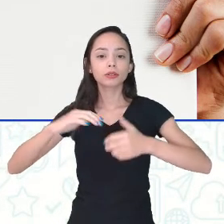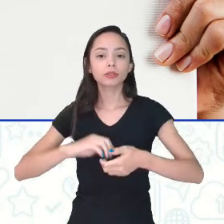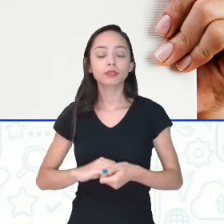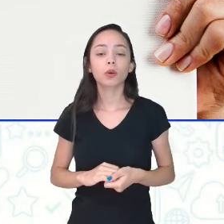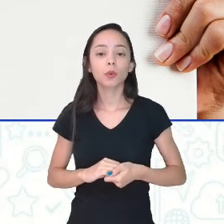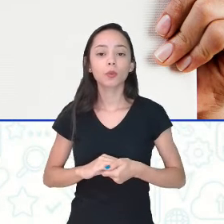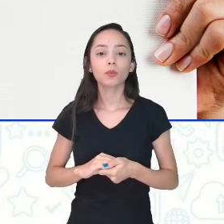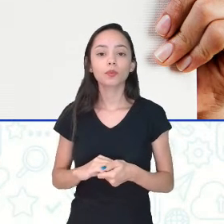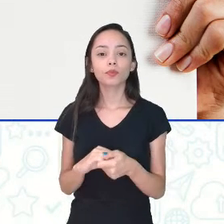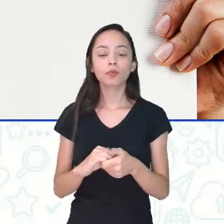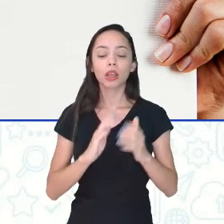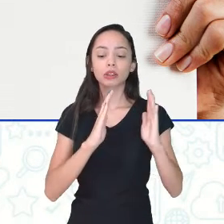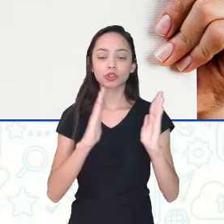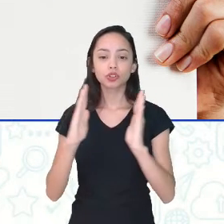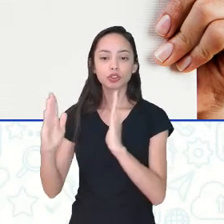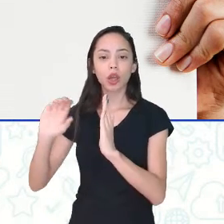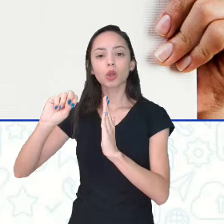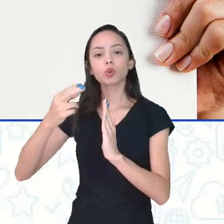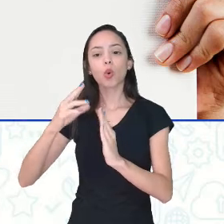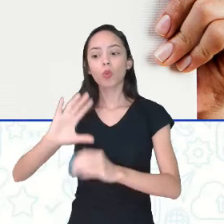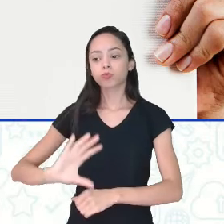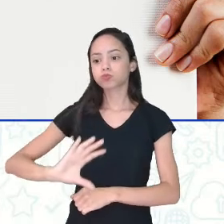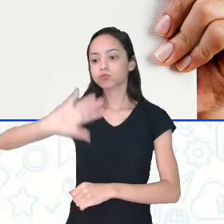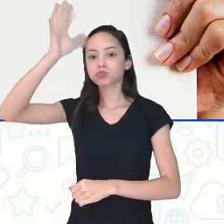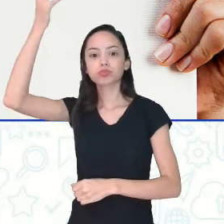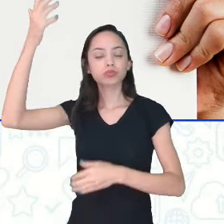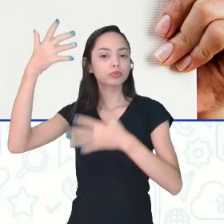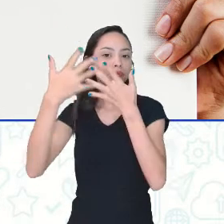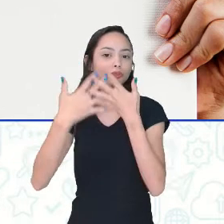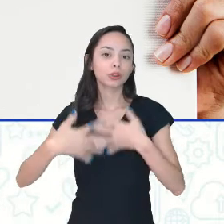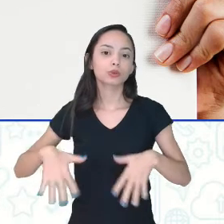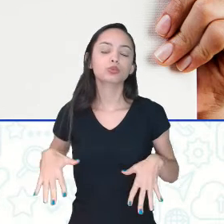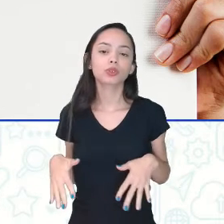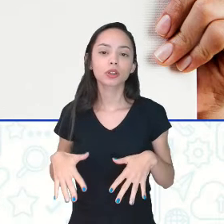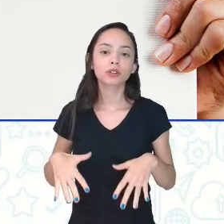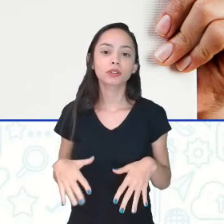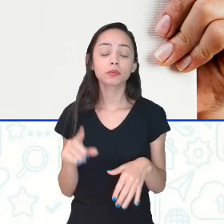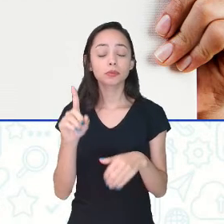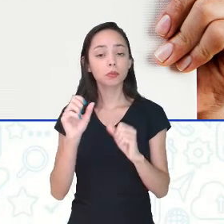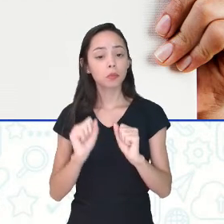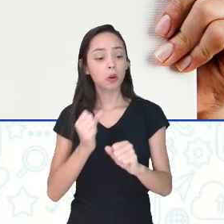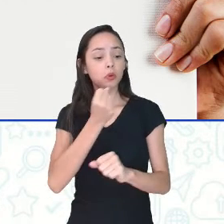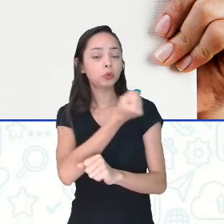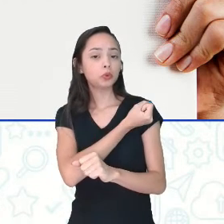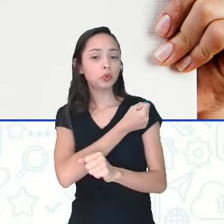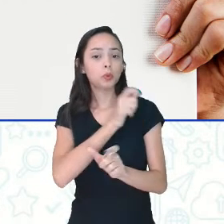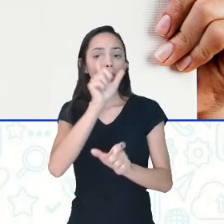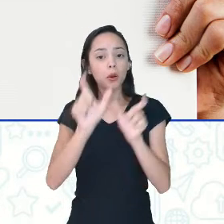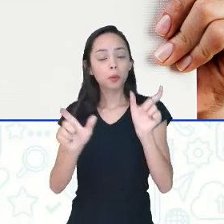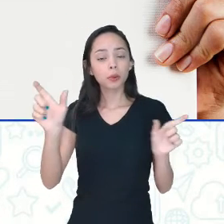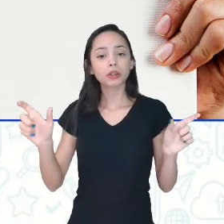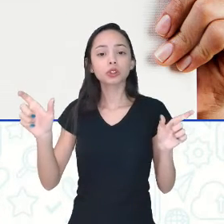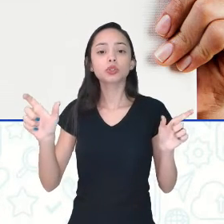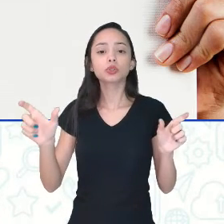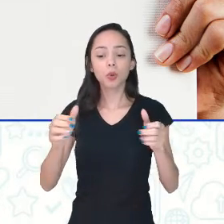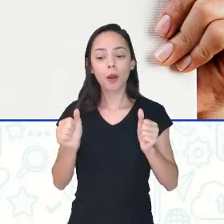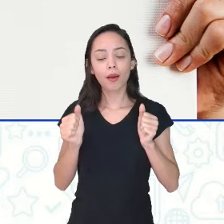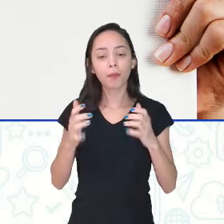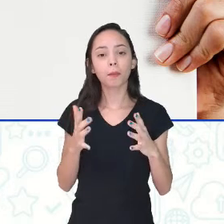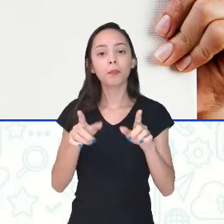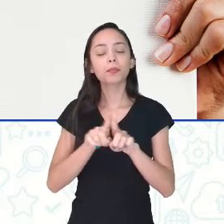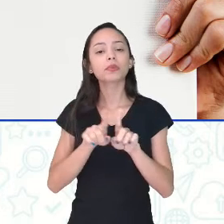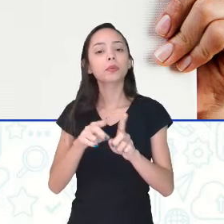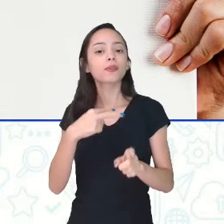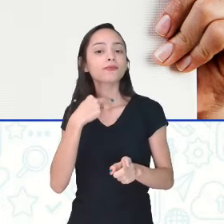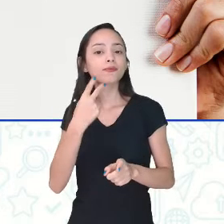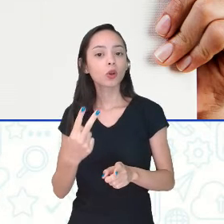um processo ou um fenômeno. Flexionam-se em número, pessoa, modo, aspecto e voz. As orações e os